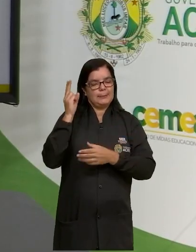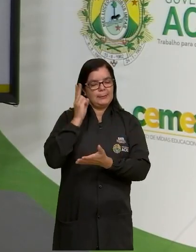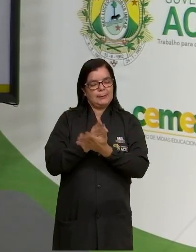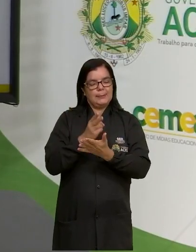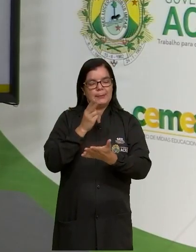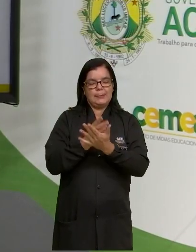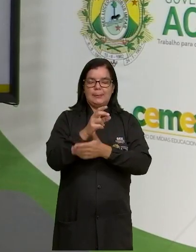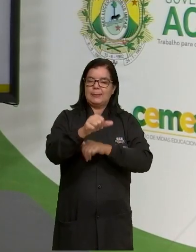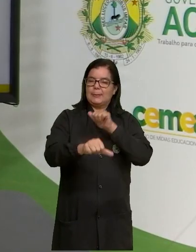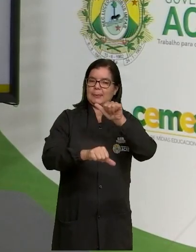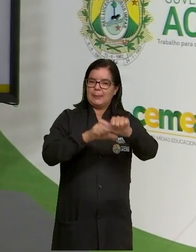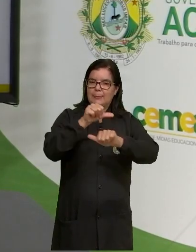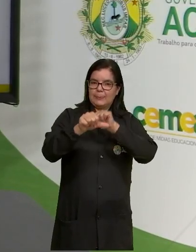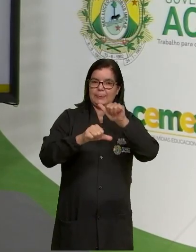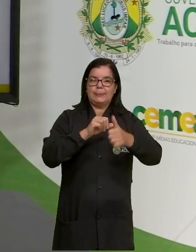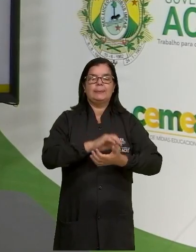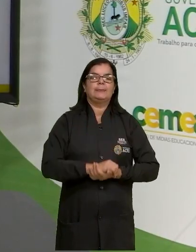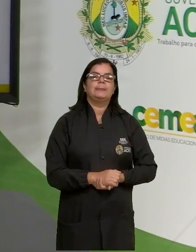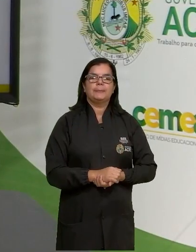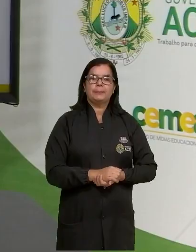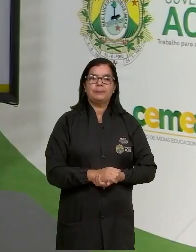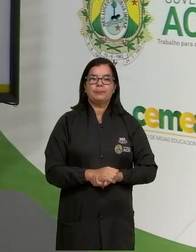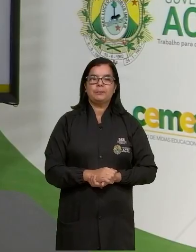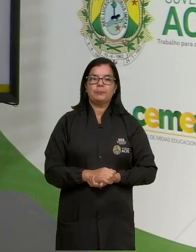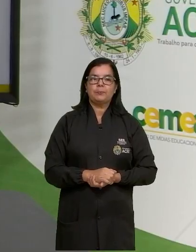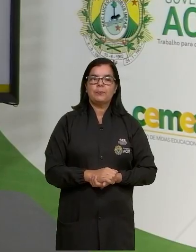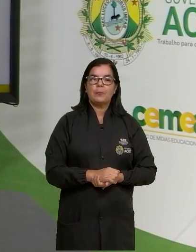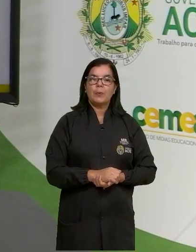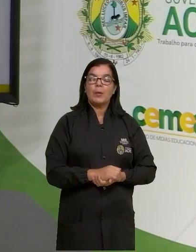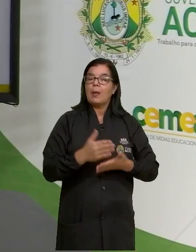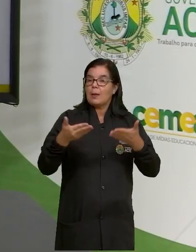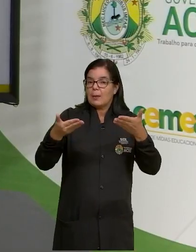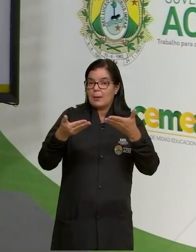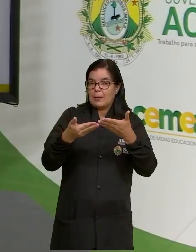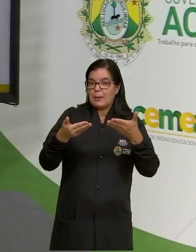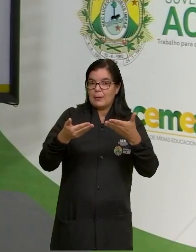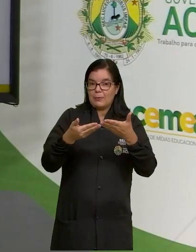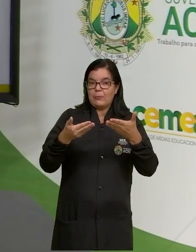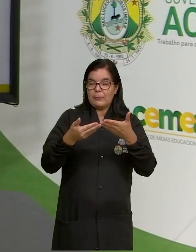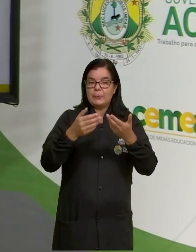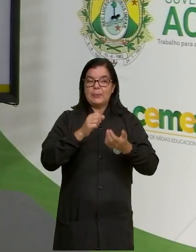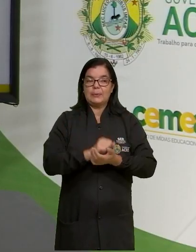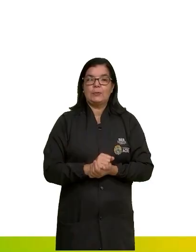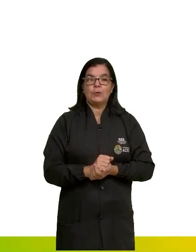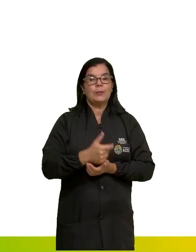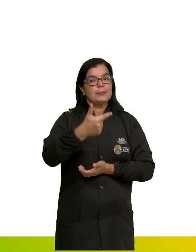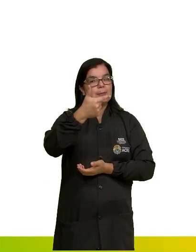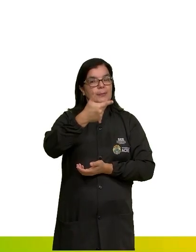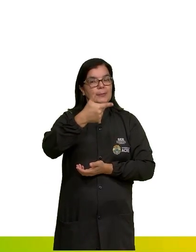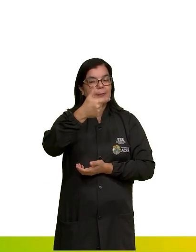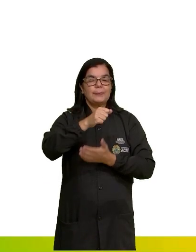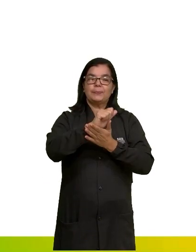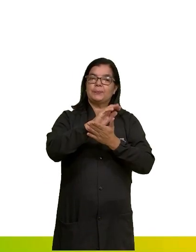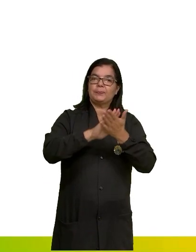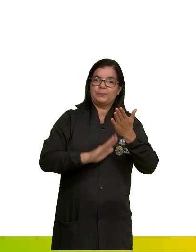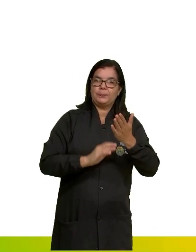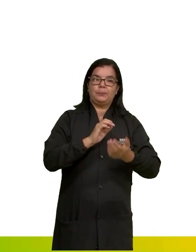constante transformação. Bom, então agora nós vamos para a segunda